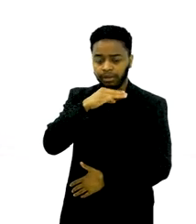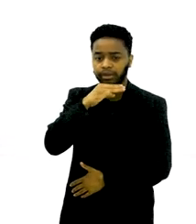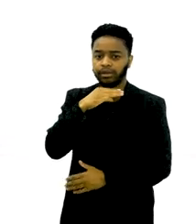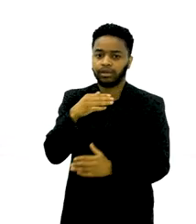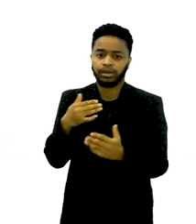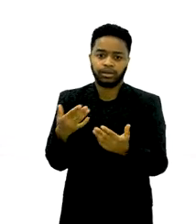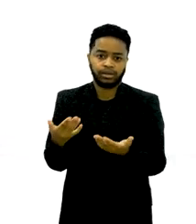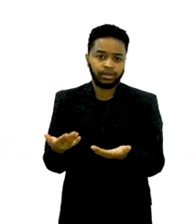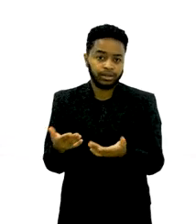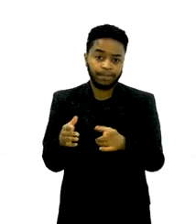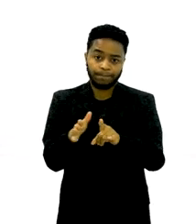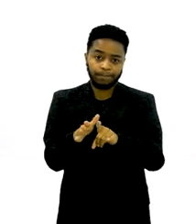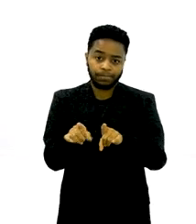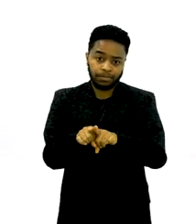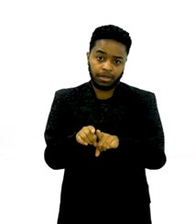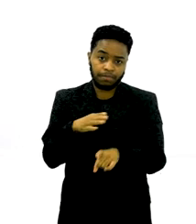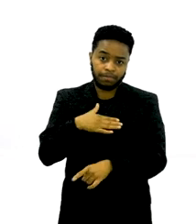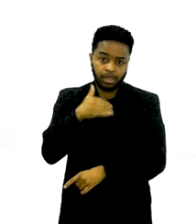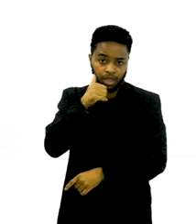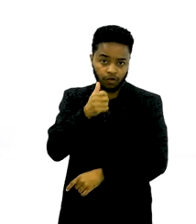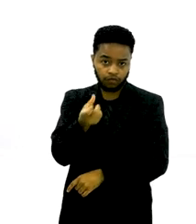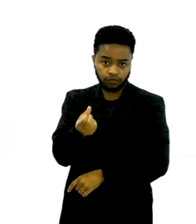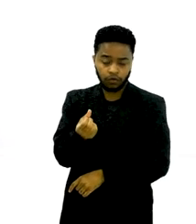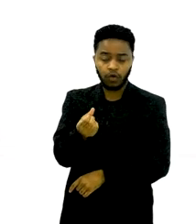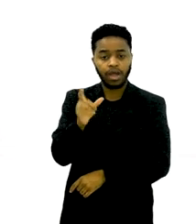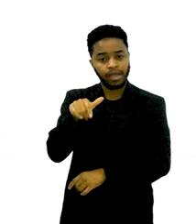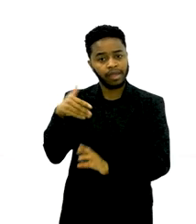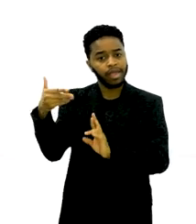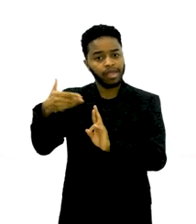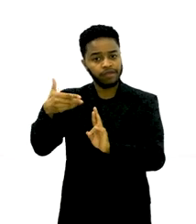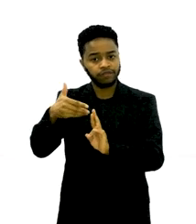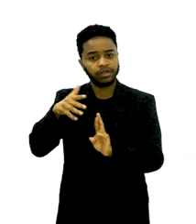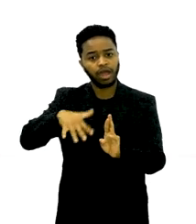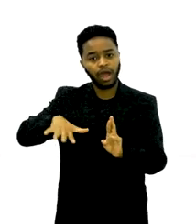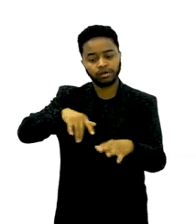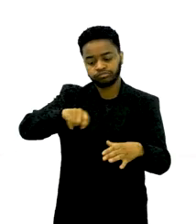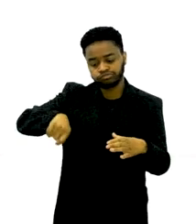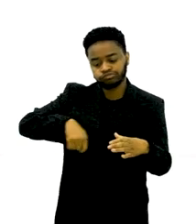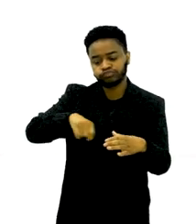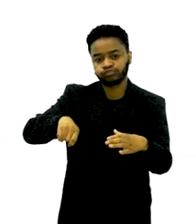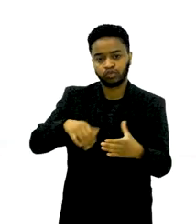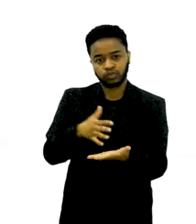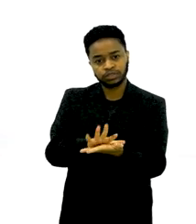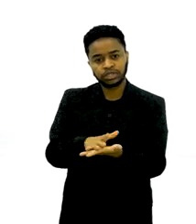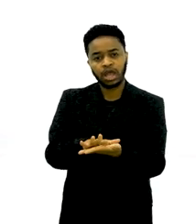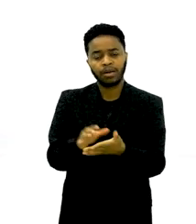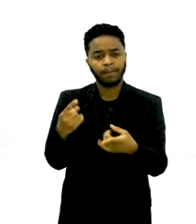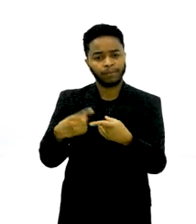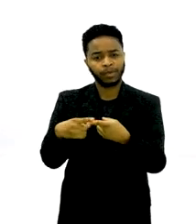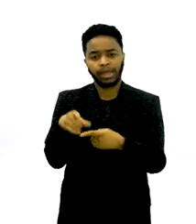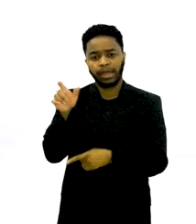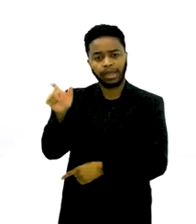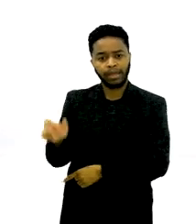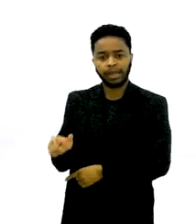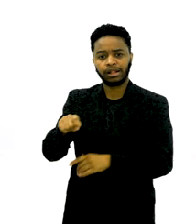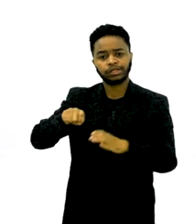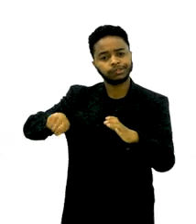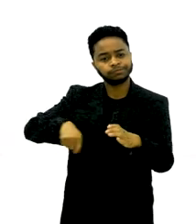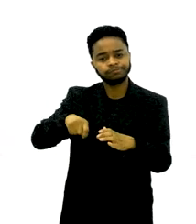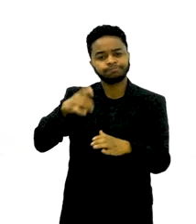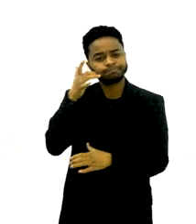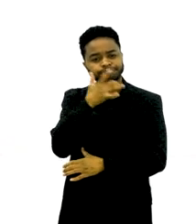Mangueira eh a minha avó uma referência na gastronomia do samba né uma uma cozinheira